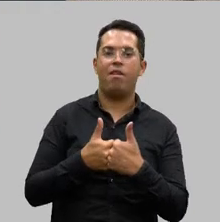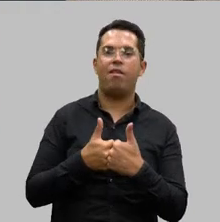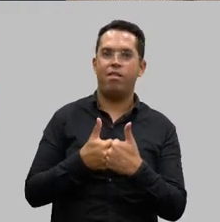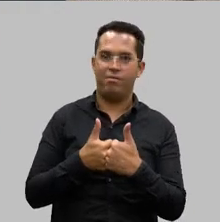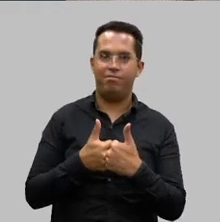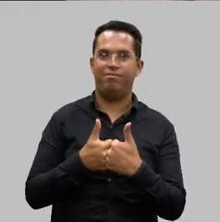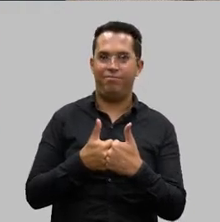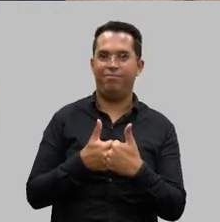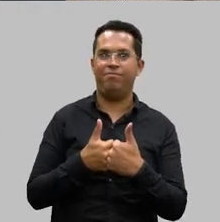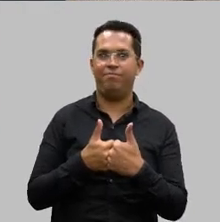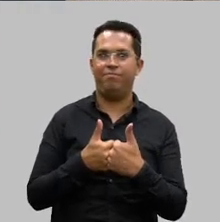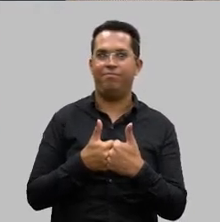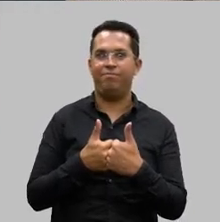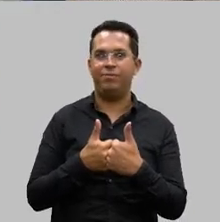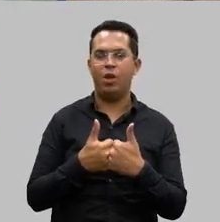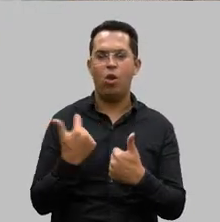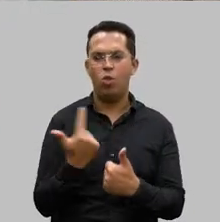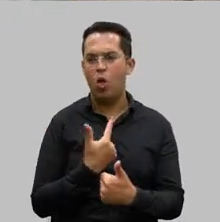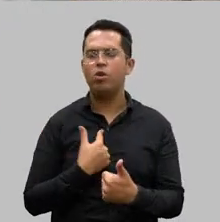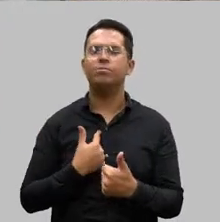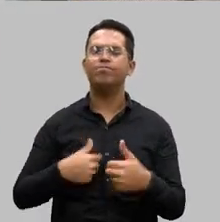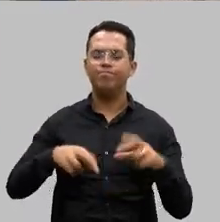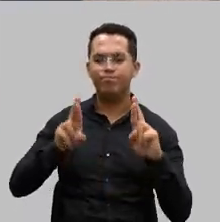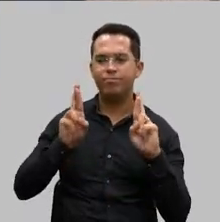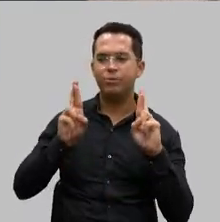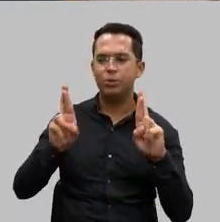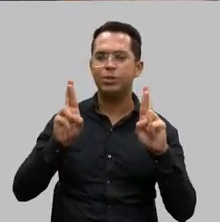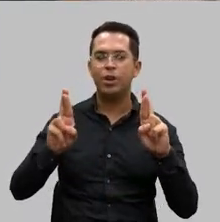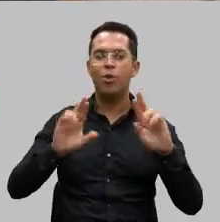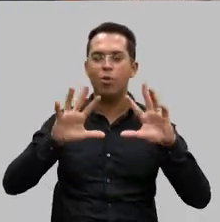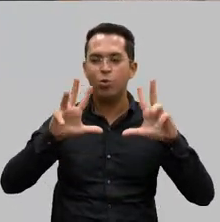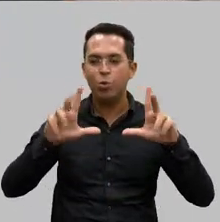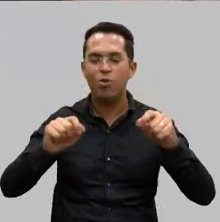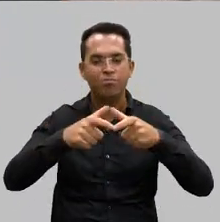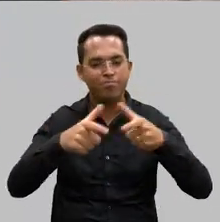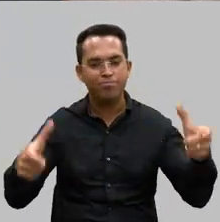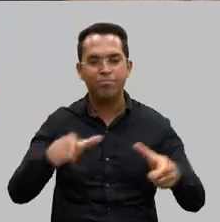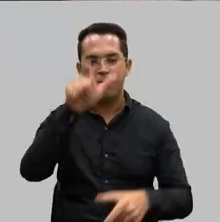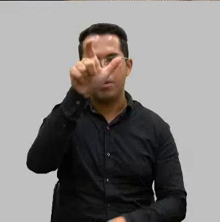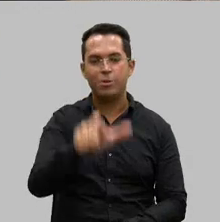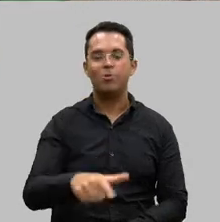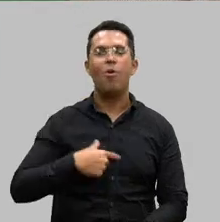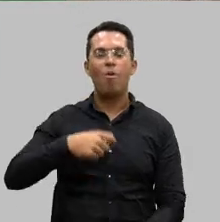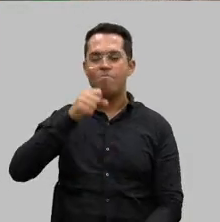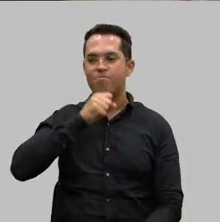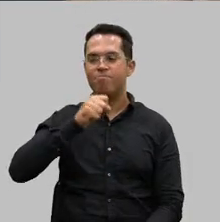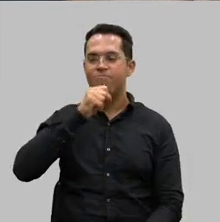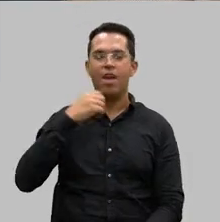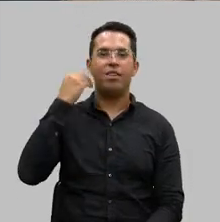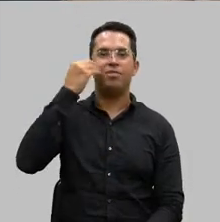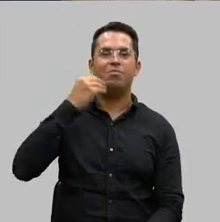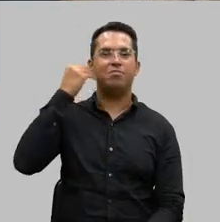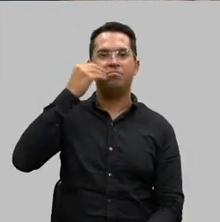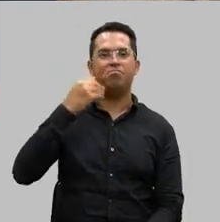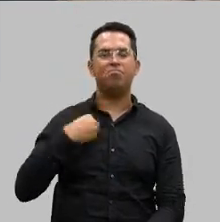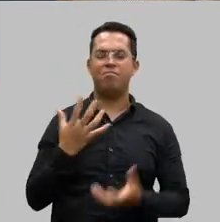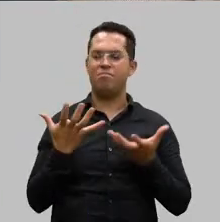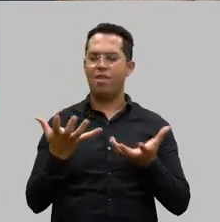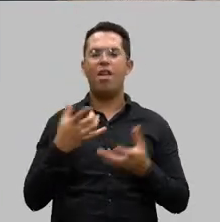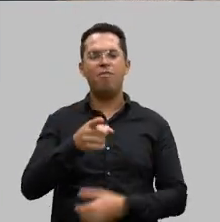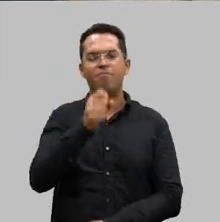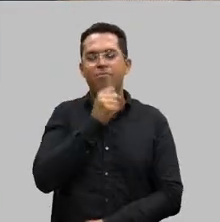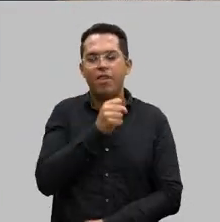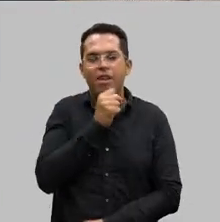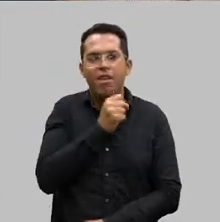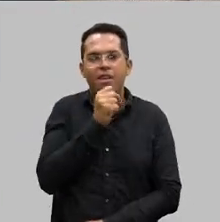torcemos para que todos Fiquem bastante idosos eu encontro com meus amigos e brinco falou eu quero que você fique bem velhinho